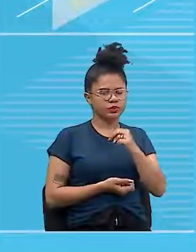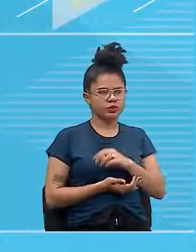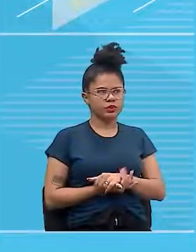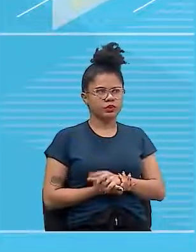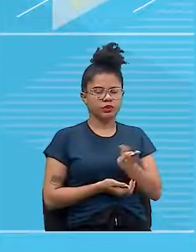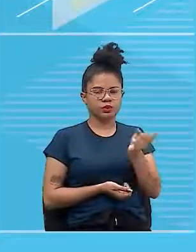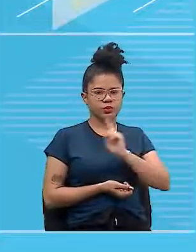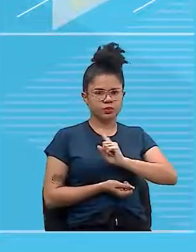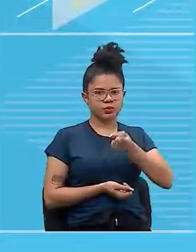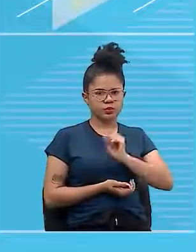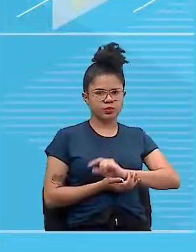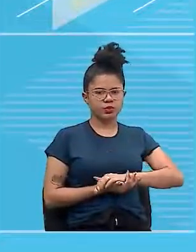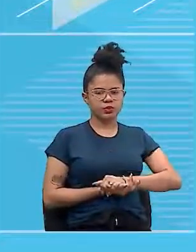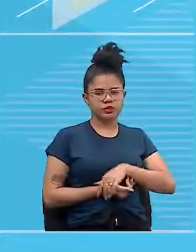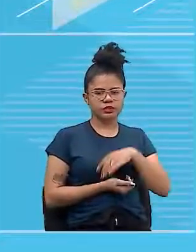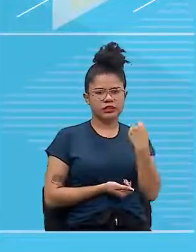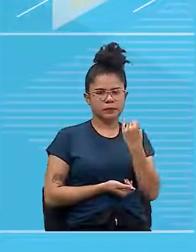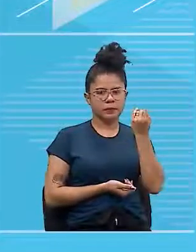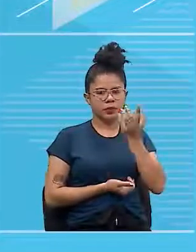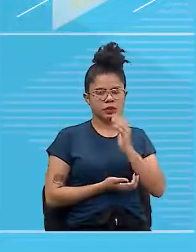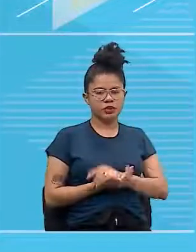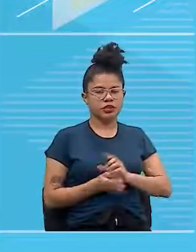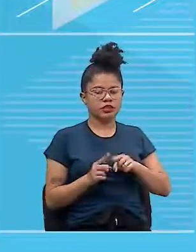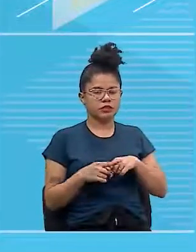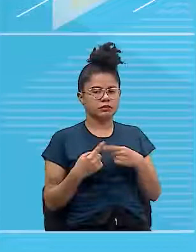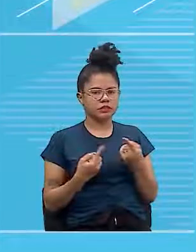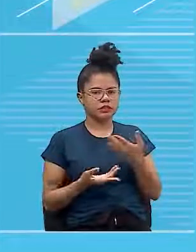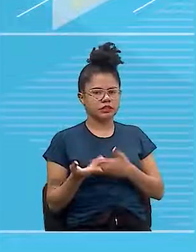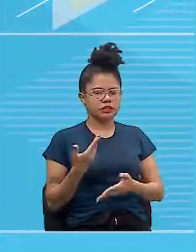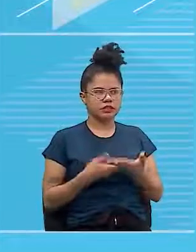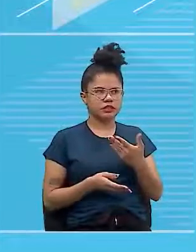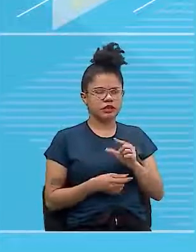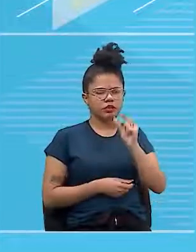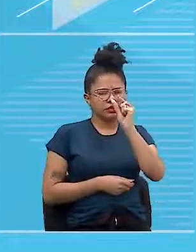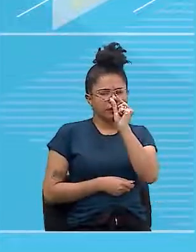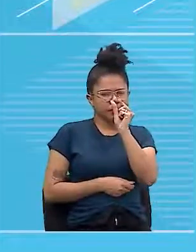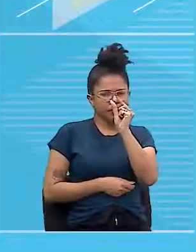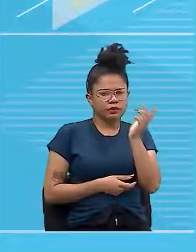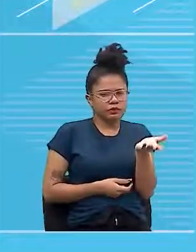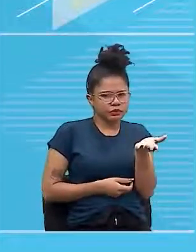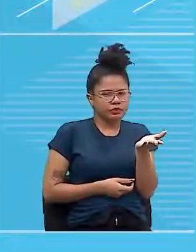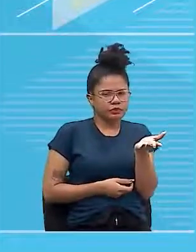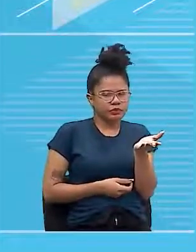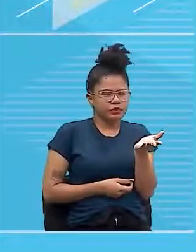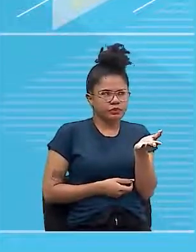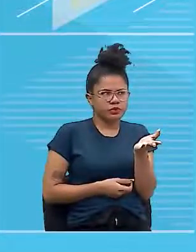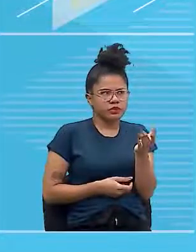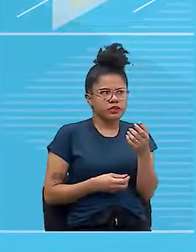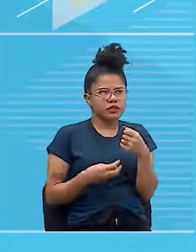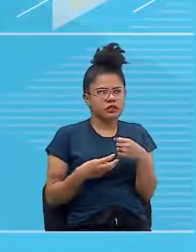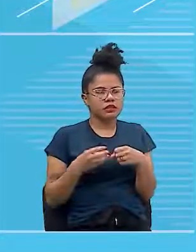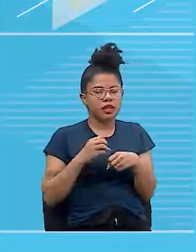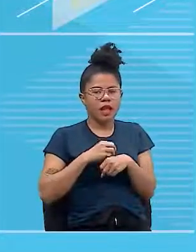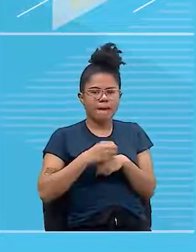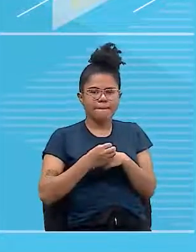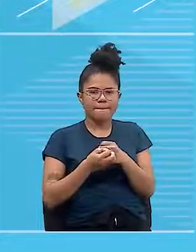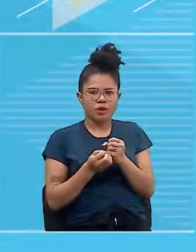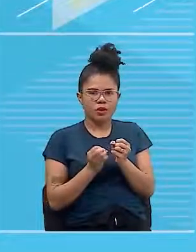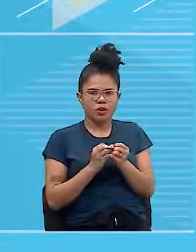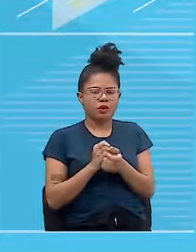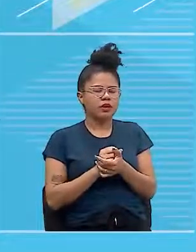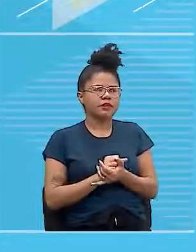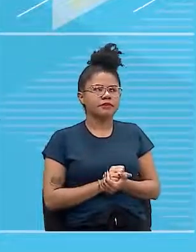tanto a importância mas em relação aos tamanhos das moléculas tá os micronutrientes